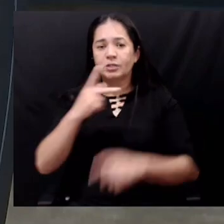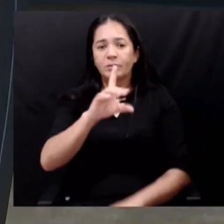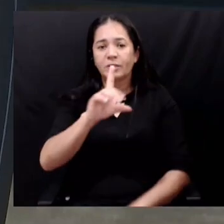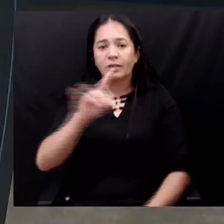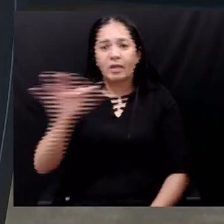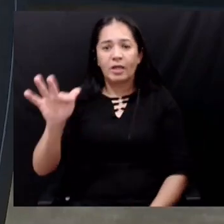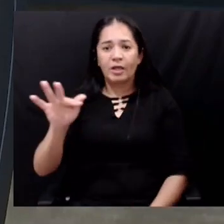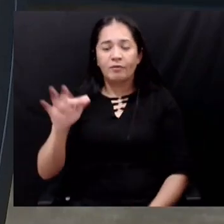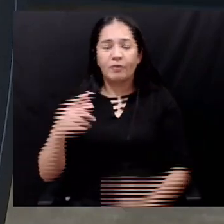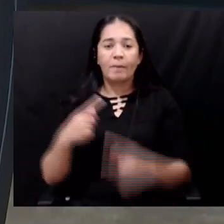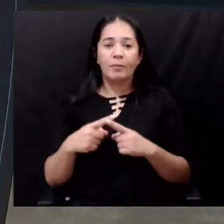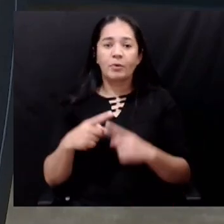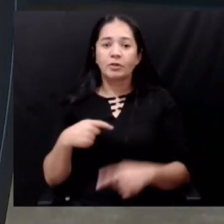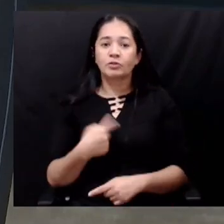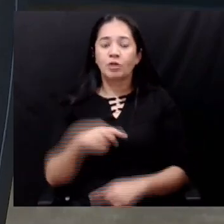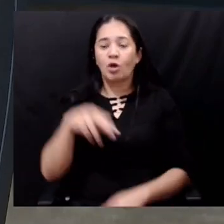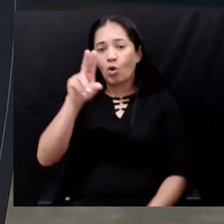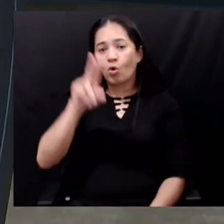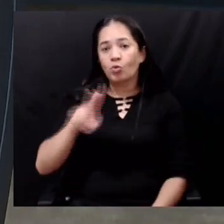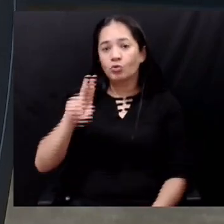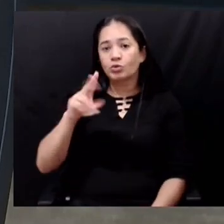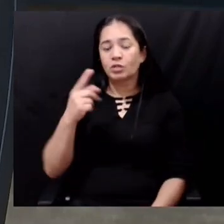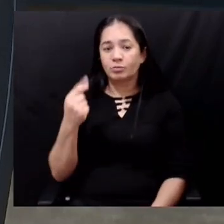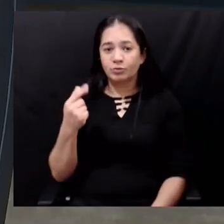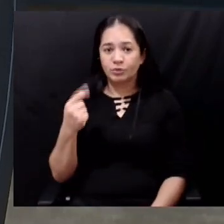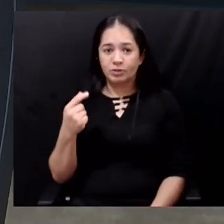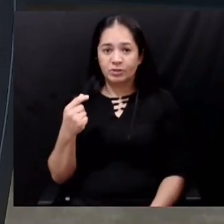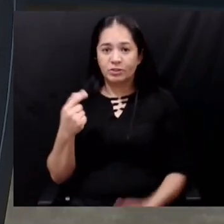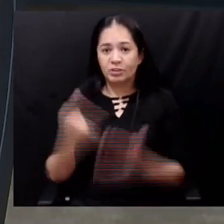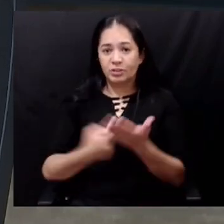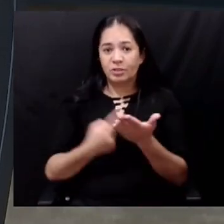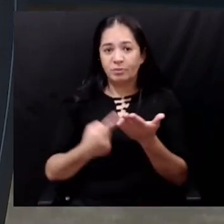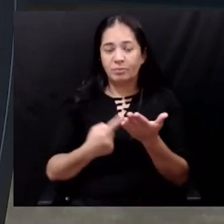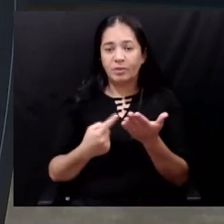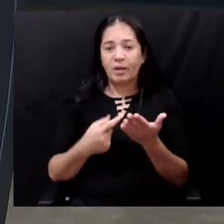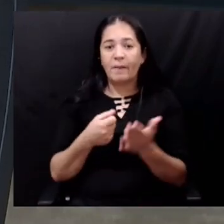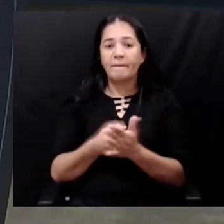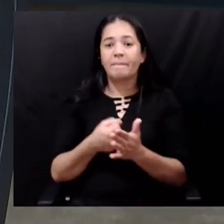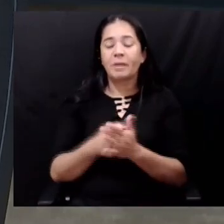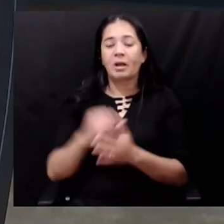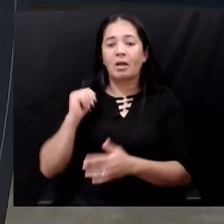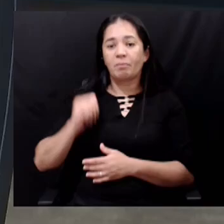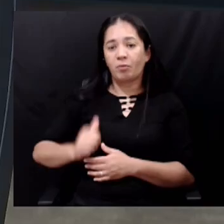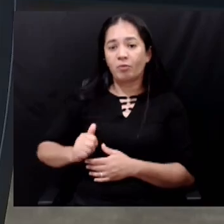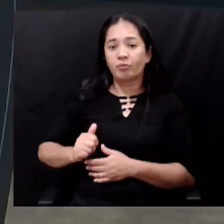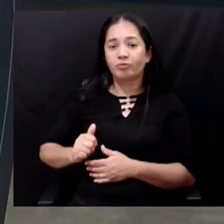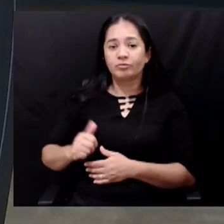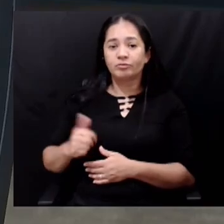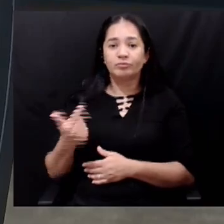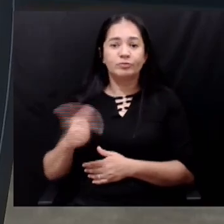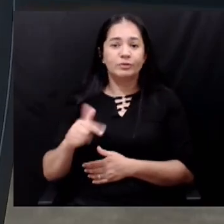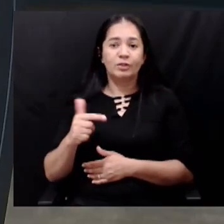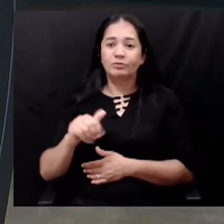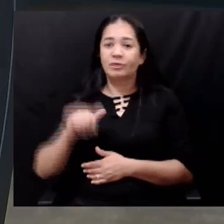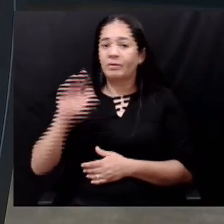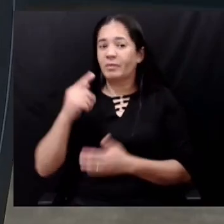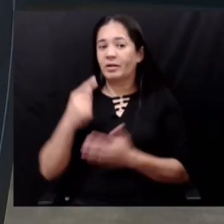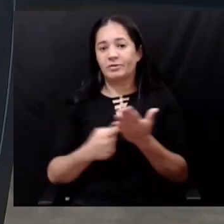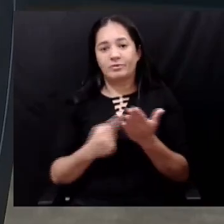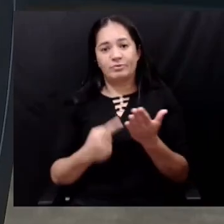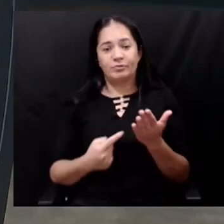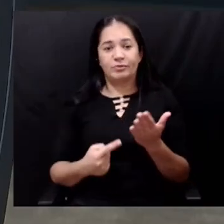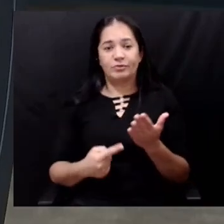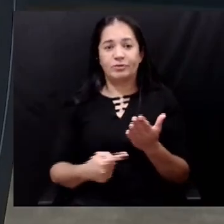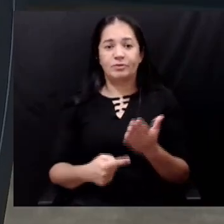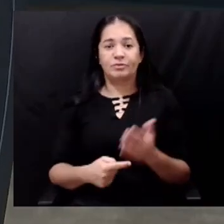usamos o dinheiro que a gente tinha para a apostila para pagar a bolsa. A gente não tem mais apostilas. Temos uma que a gente orienta da